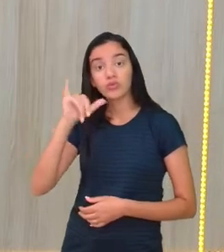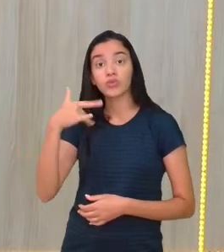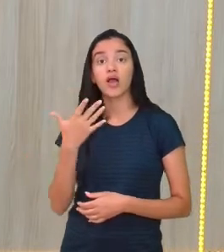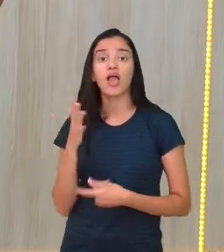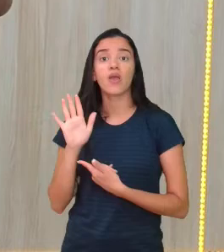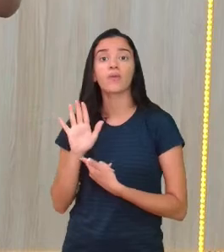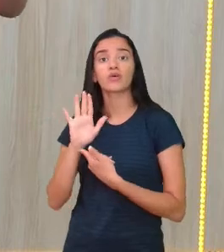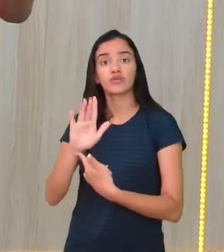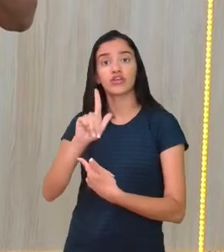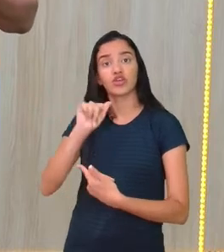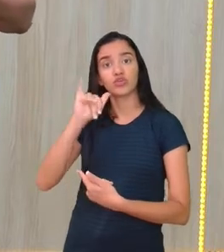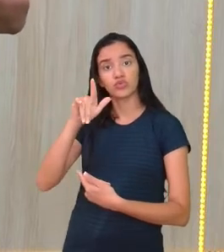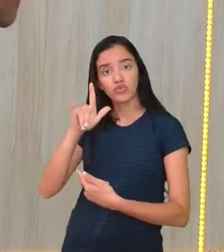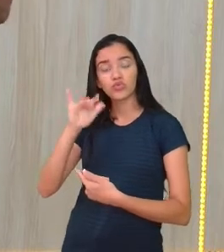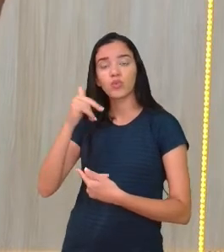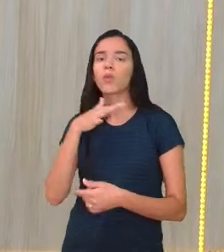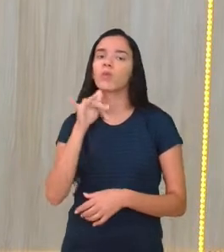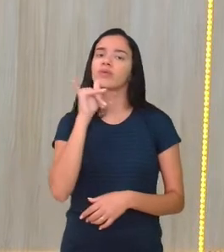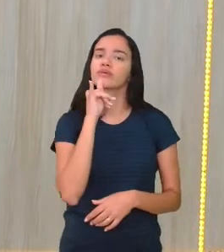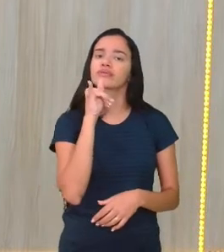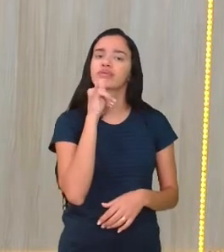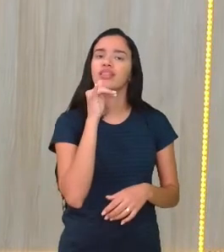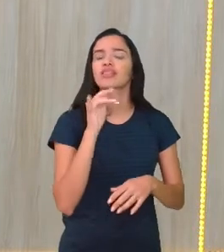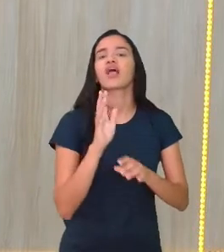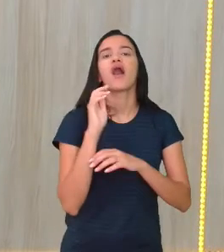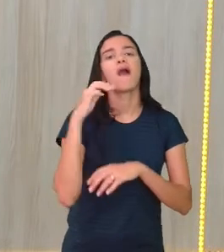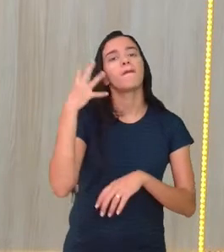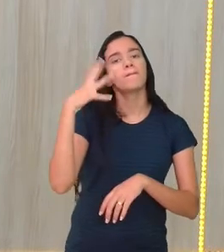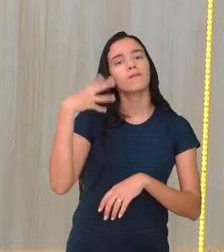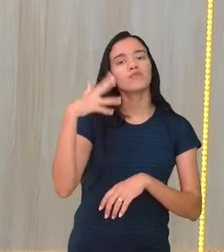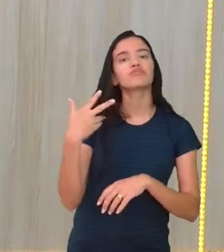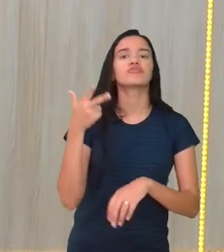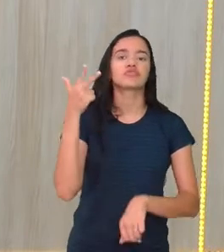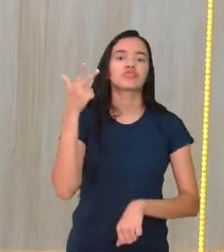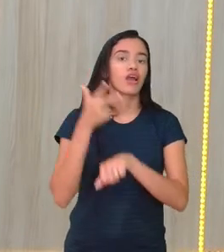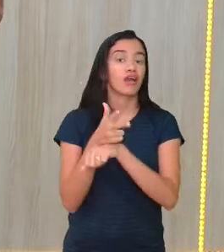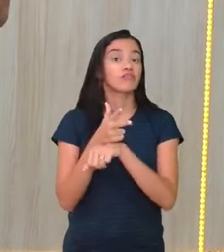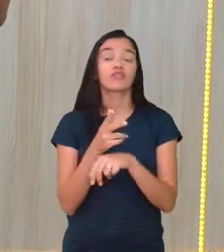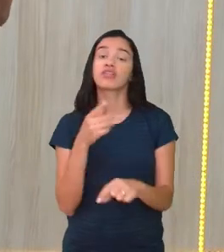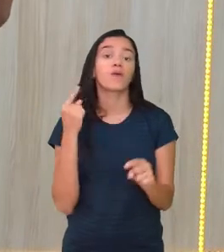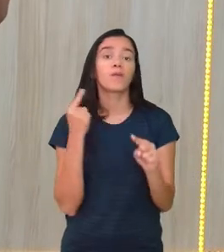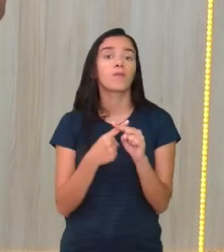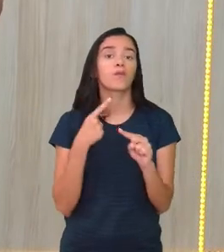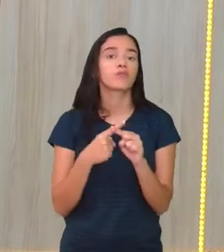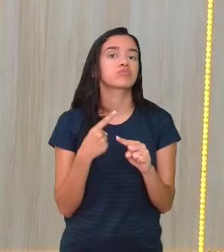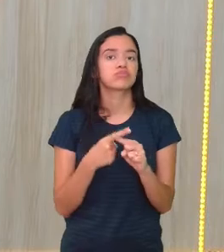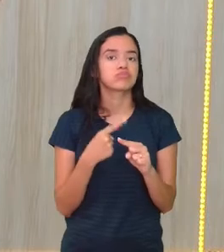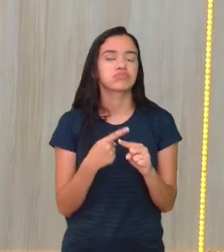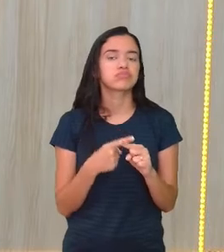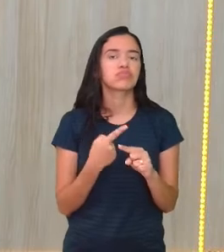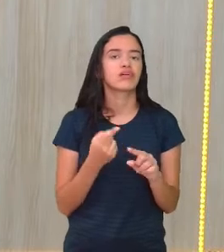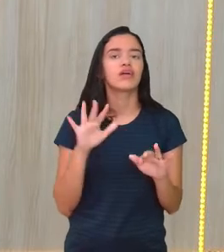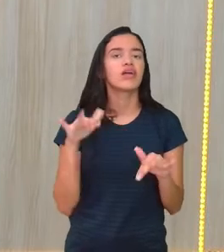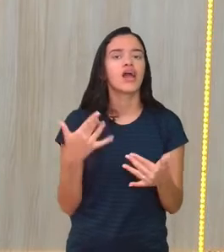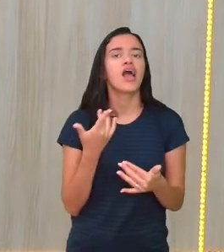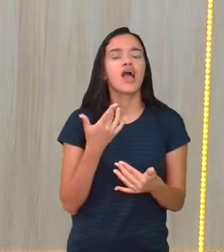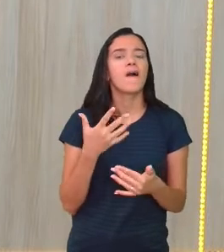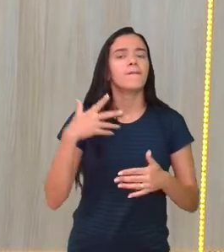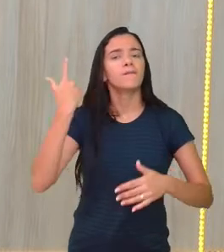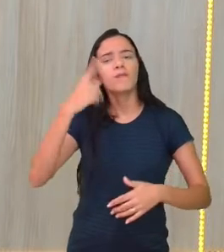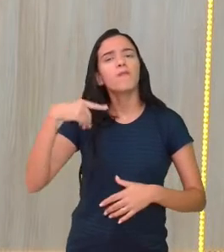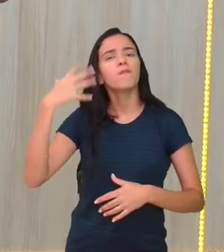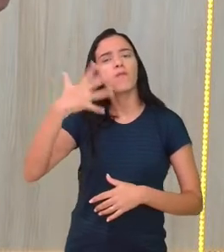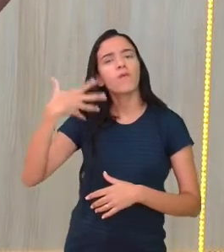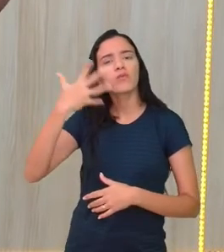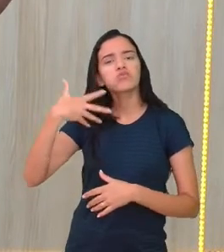Gil, né, como um exemplo da música gravada pela indústria fonográfica, porque o Gil, além de ser um dos maiores